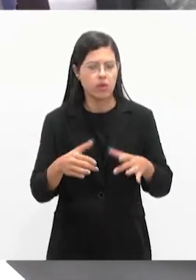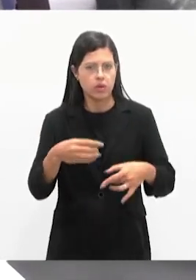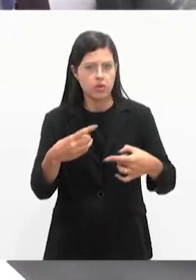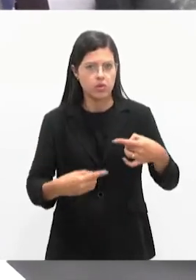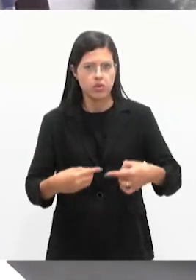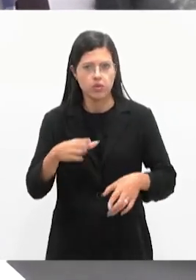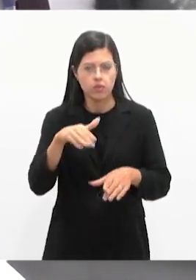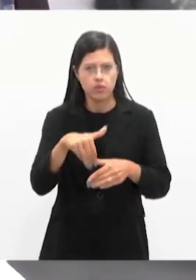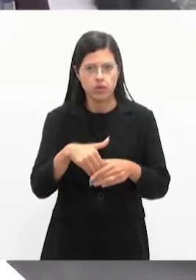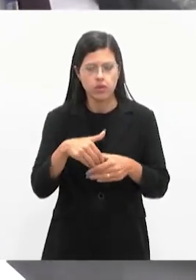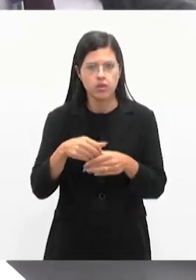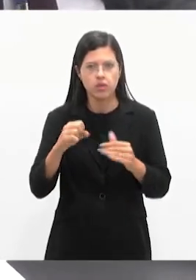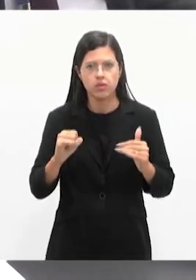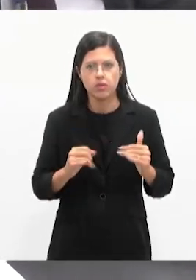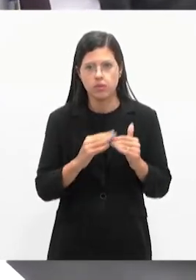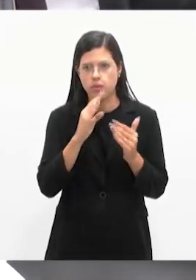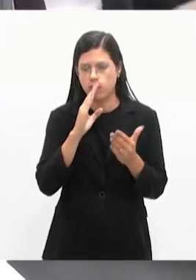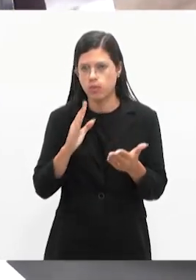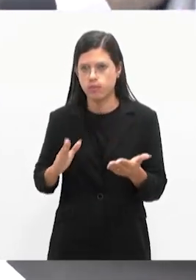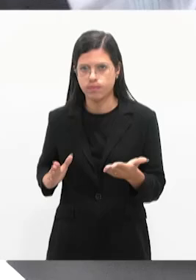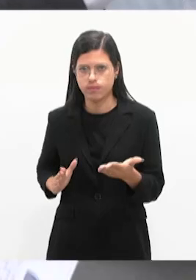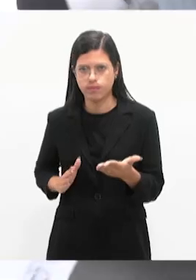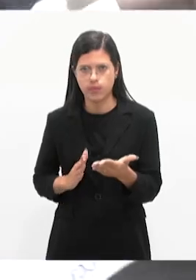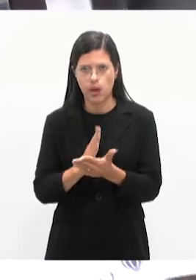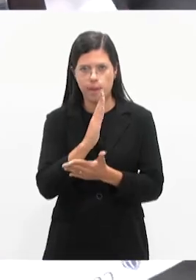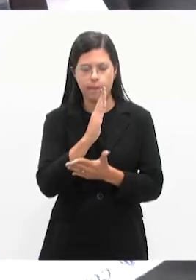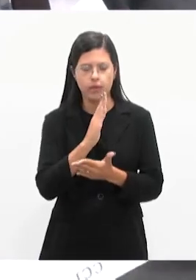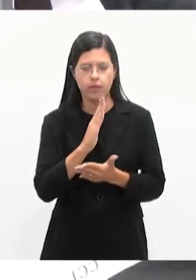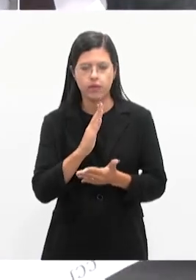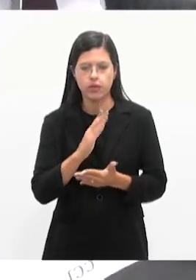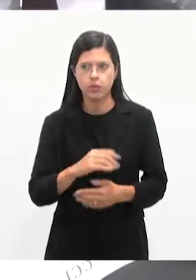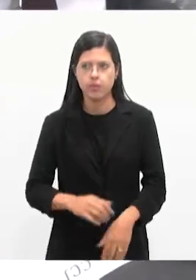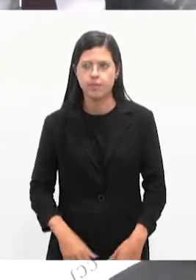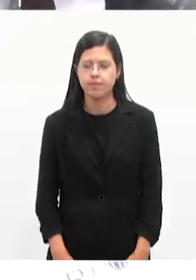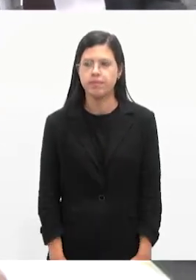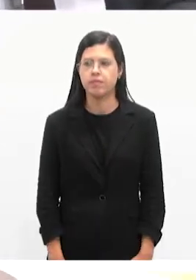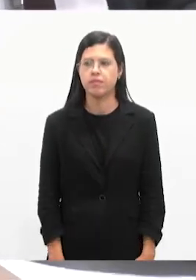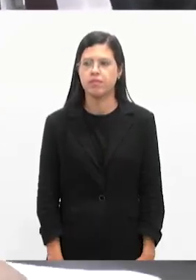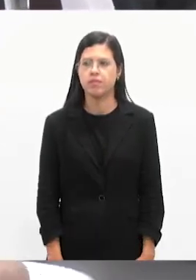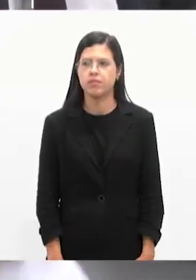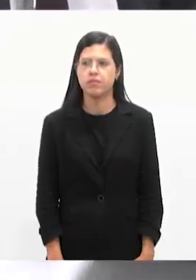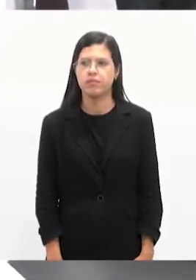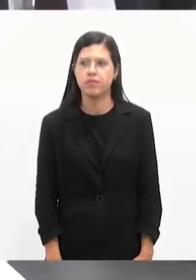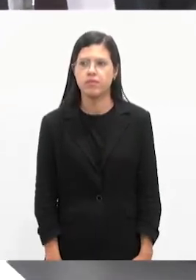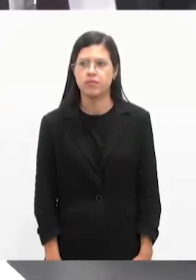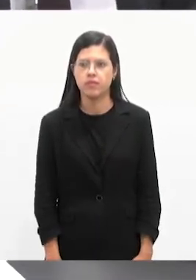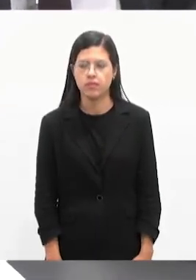discutir em votação, os senhores que aprovam permaneçam como estão. Parágrafo único. Aprovado.